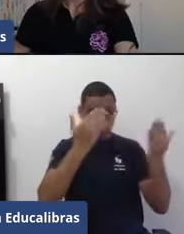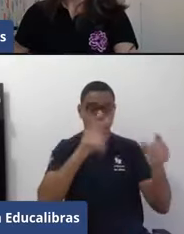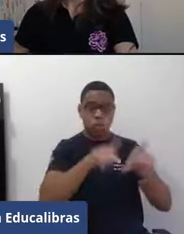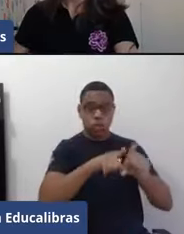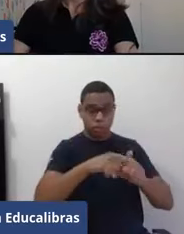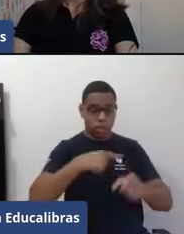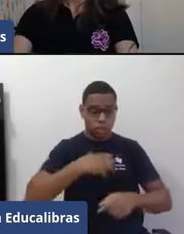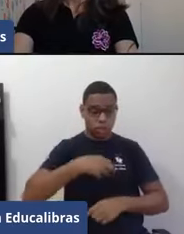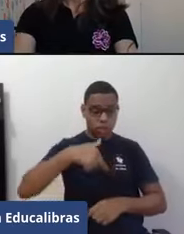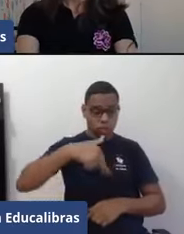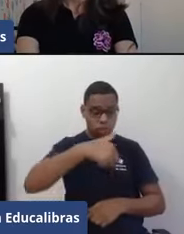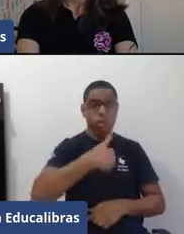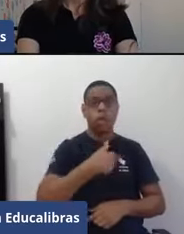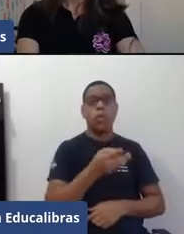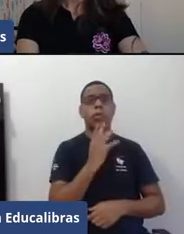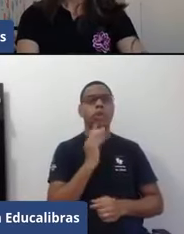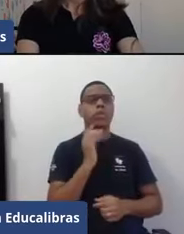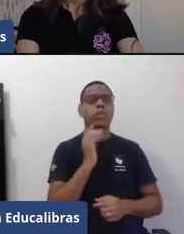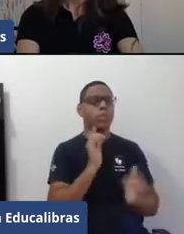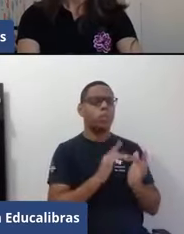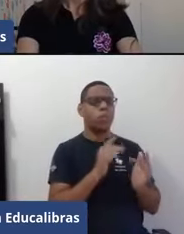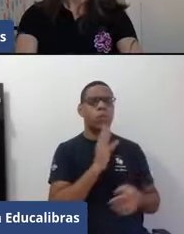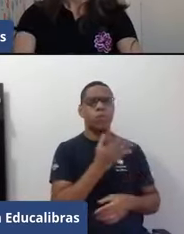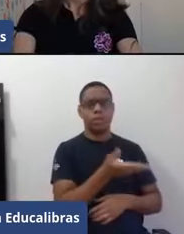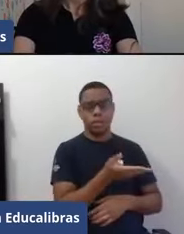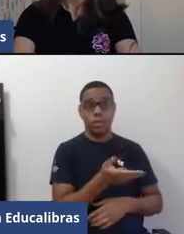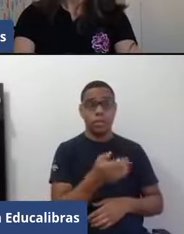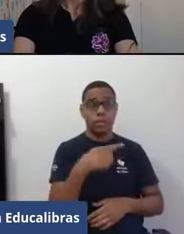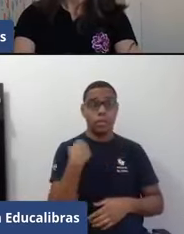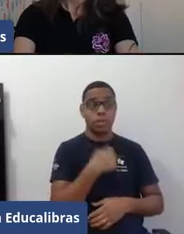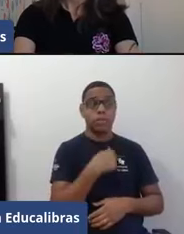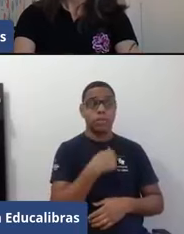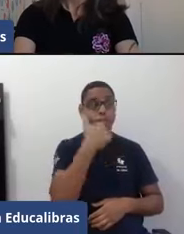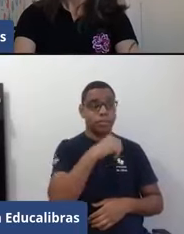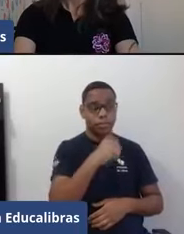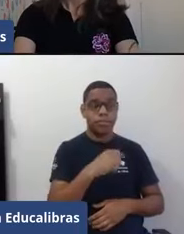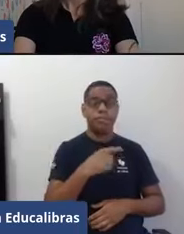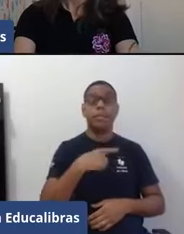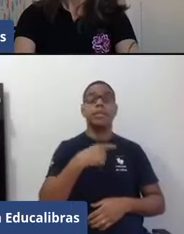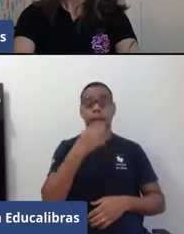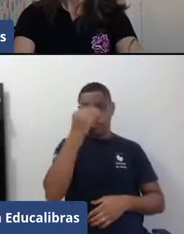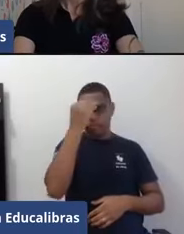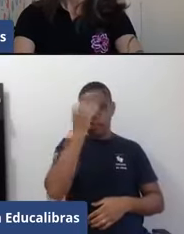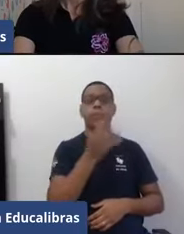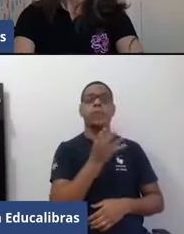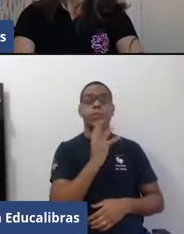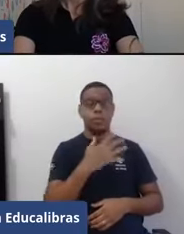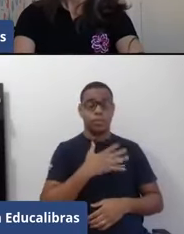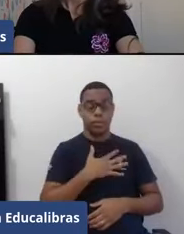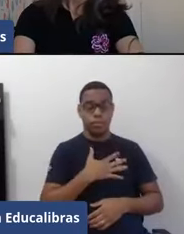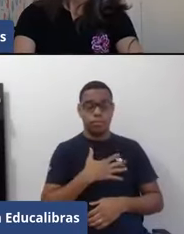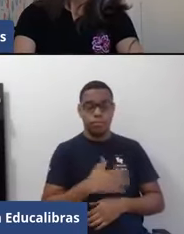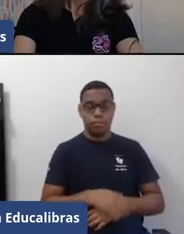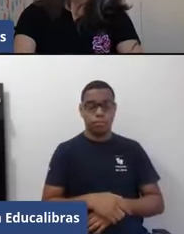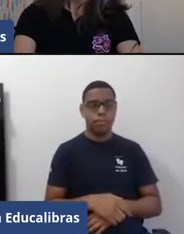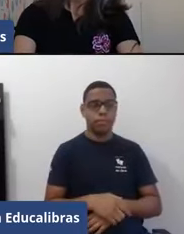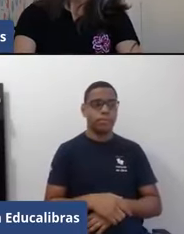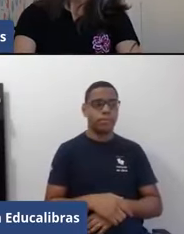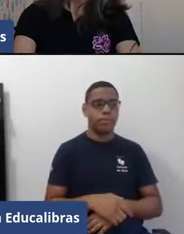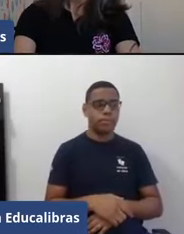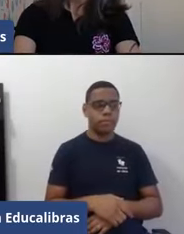motora, porque eu sou mãe e convivo com ela diariamente. Nós, mães, também temos esse entendimento. O meu filho está...